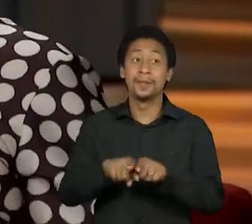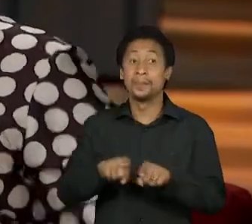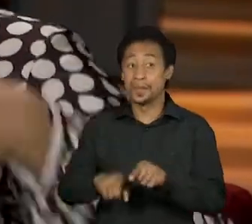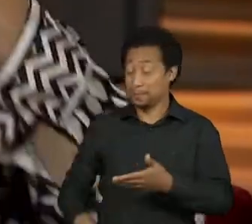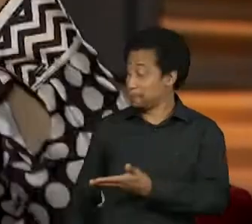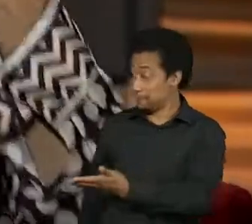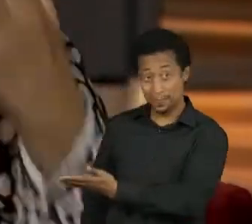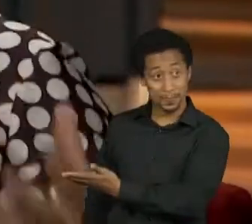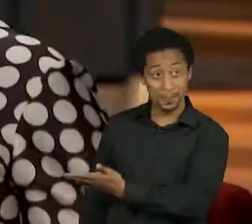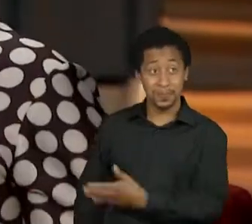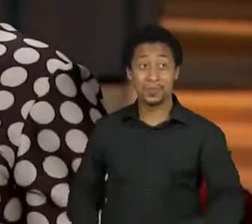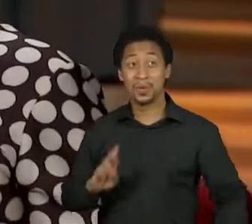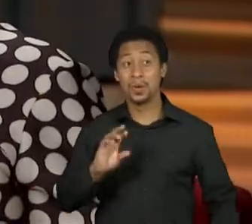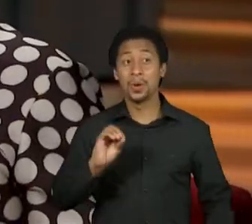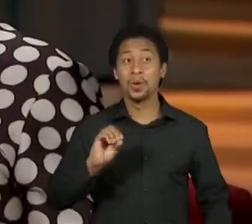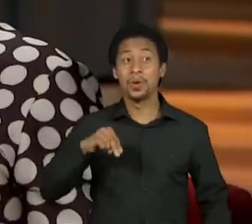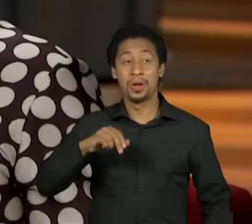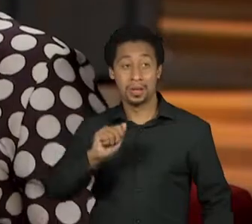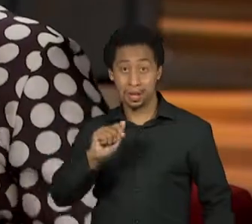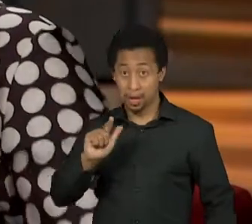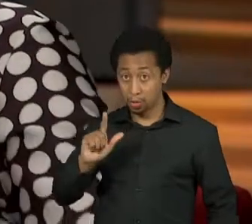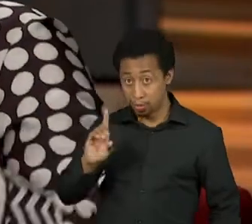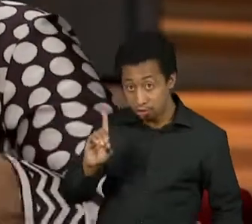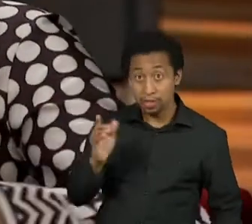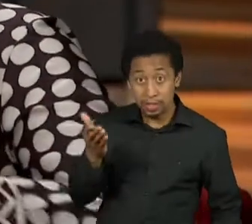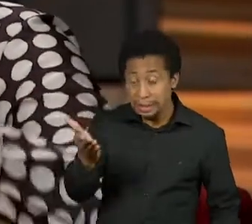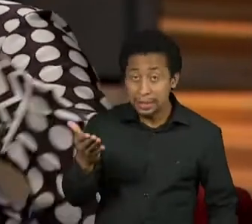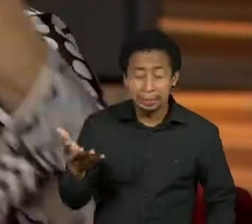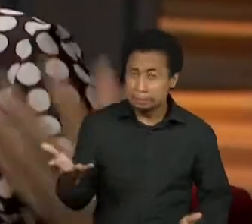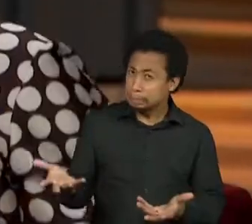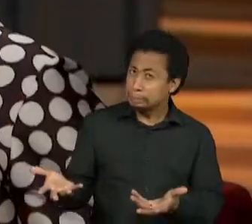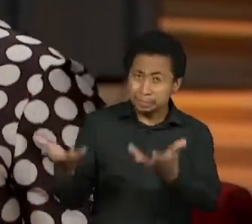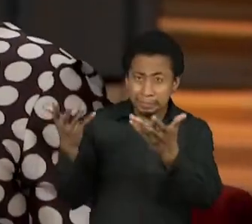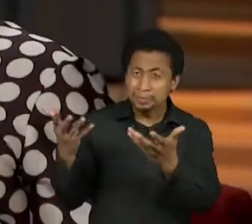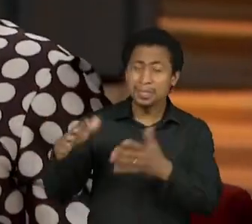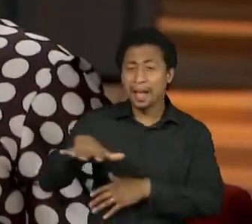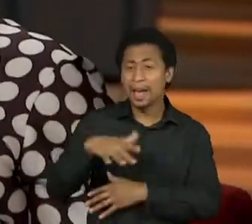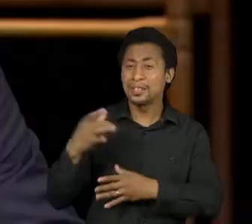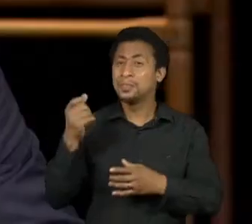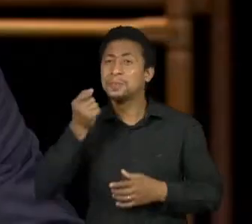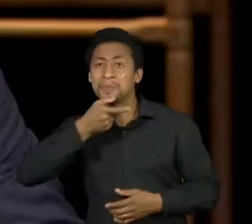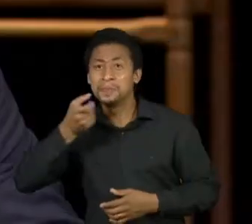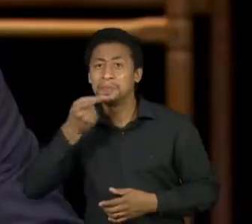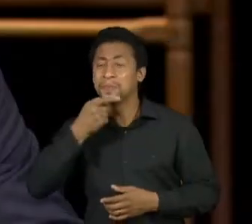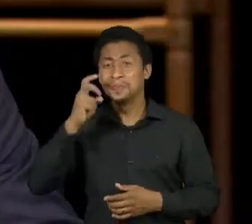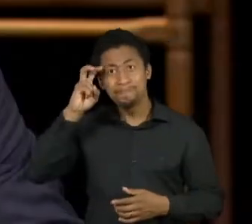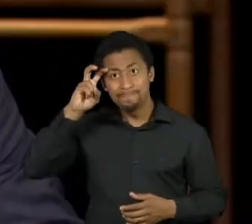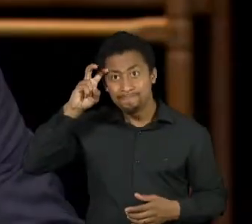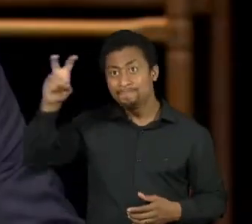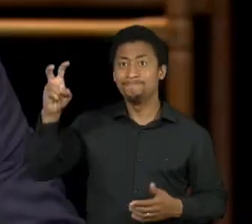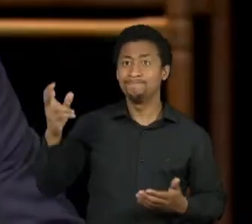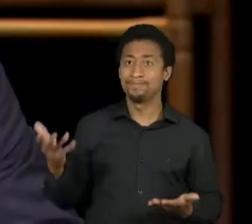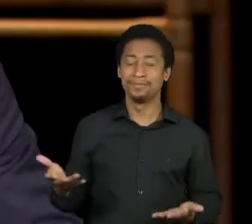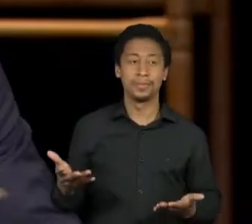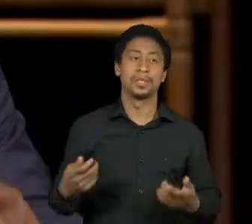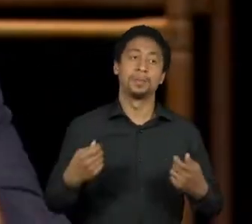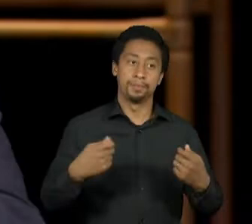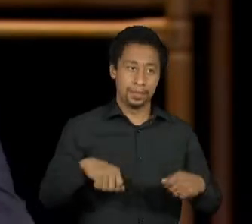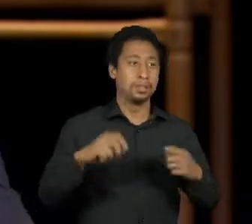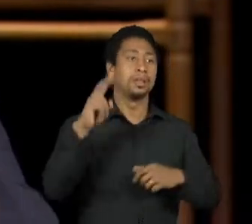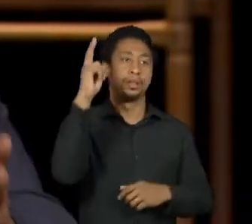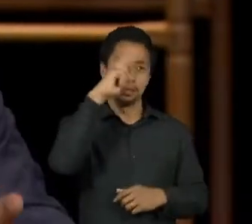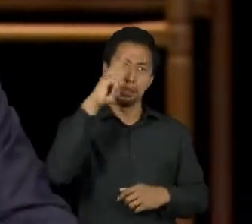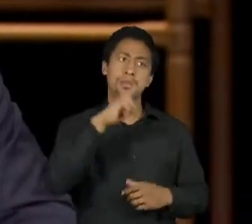os grandes comediantes que a gente teve Gente é uma pessoa era um gênios precisão serviço né e